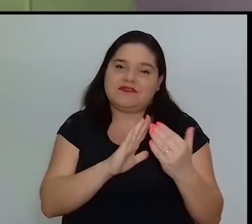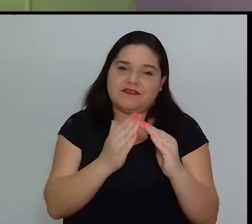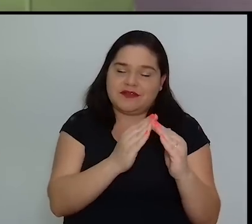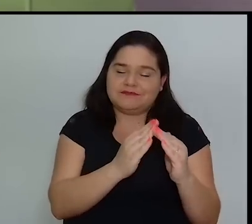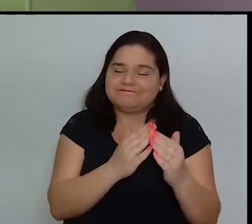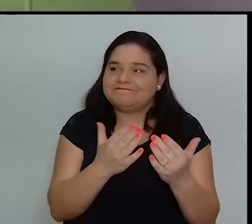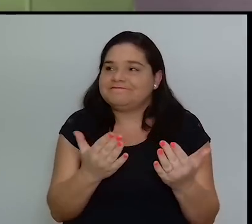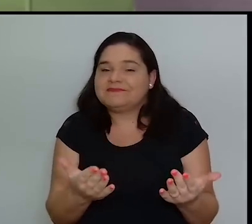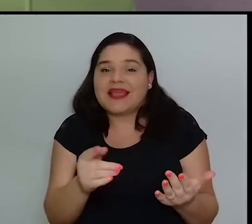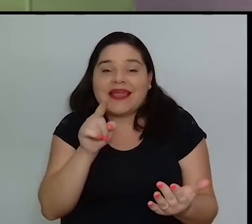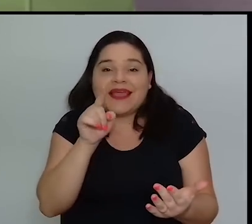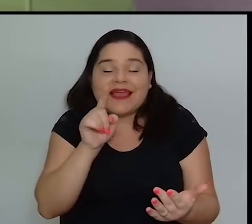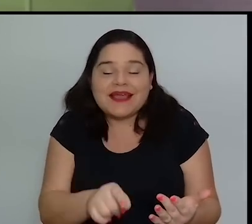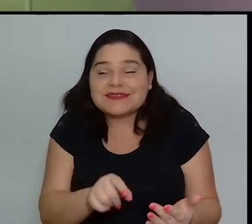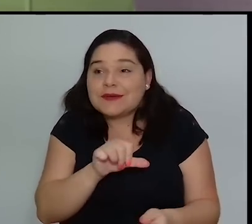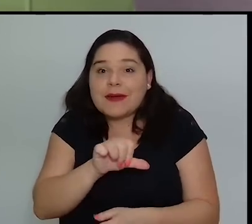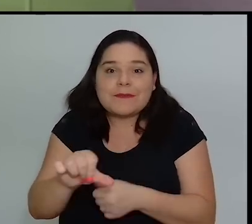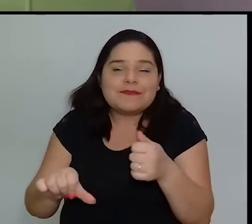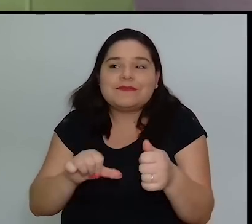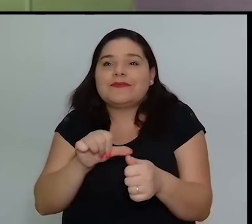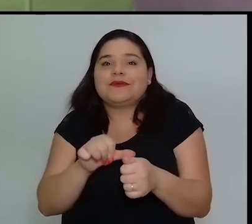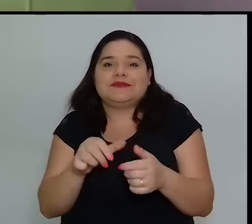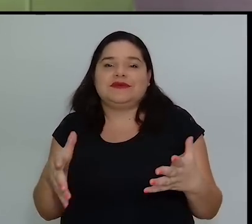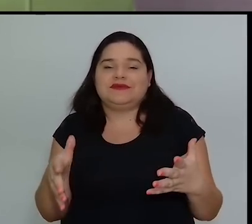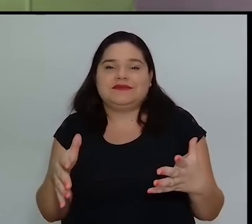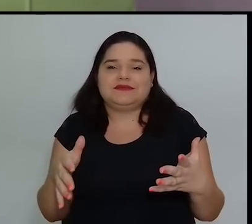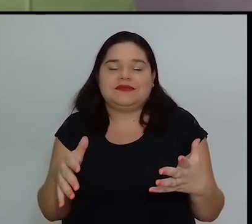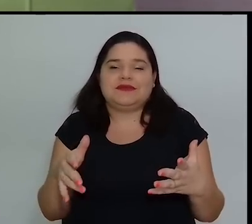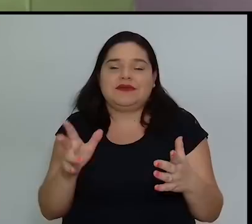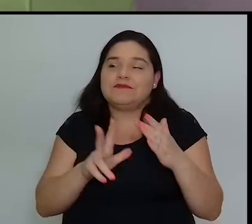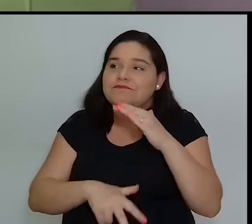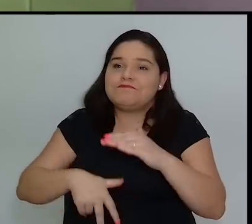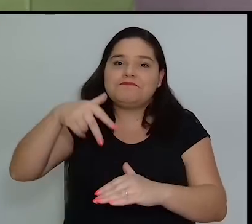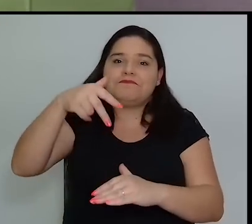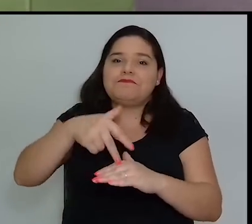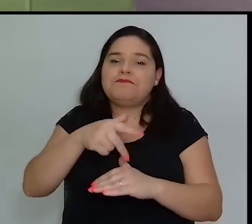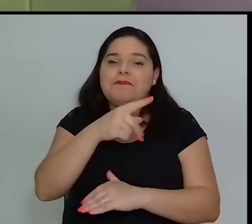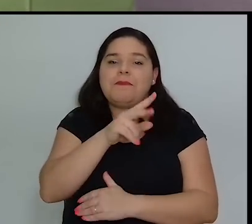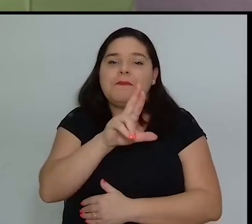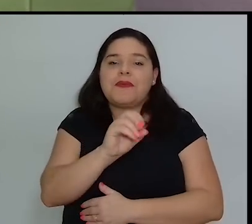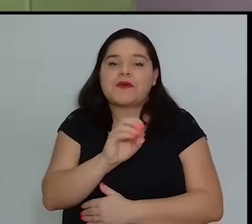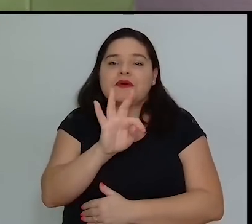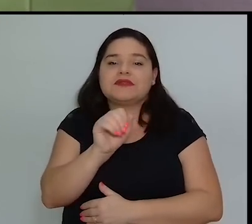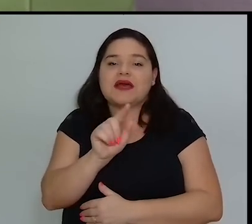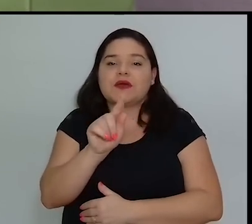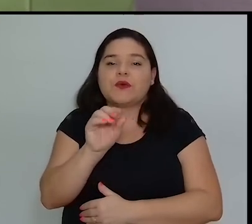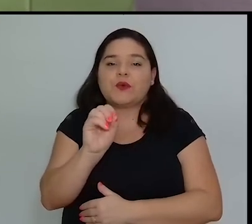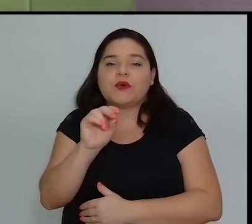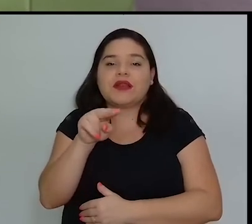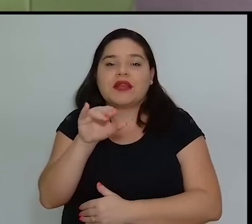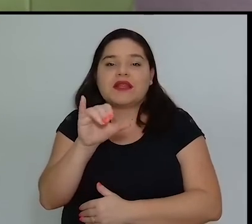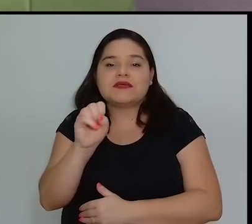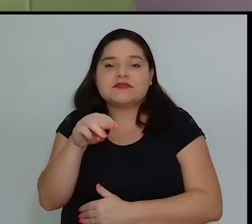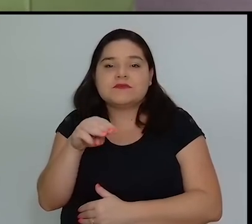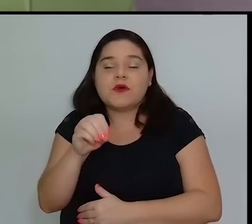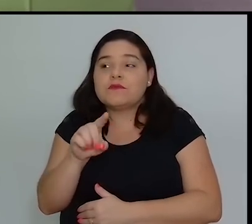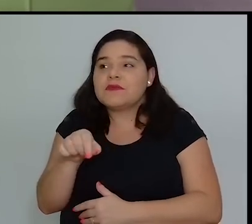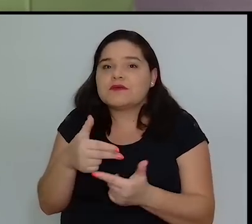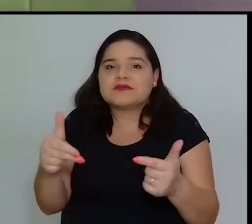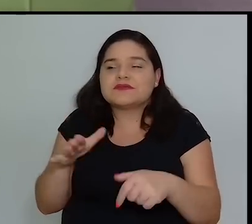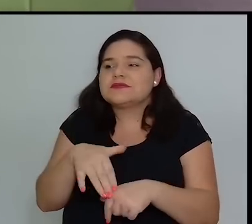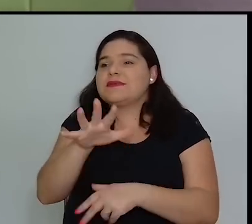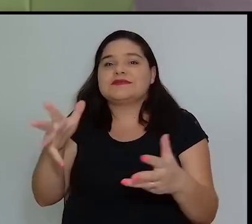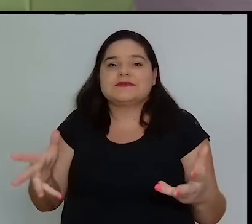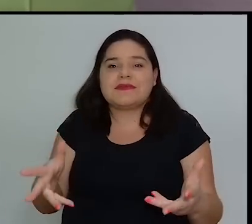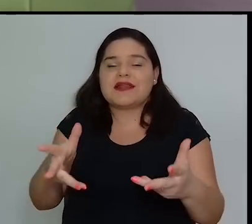de paradigmas se colocar num protagonismo que talvez tenha sido uma das coisas que eu achei mais Fantástico